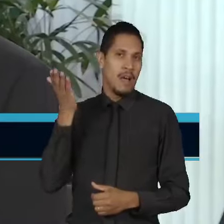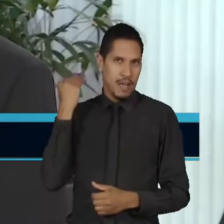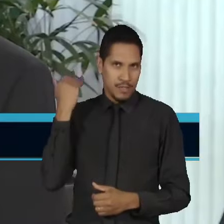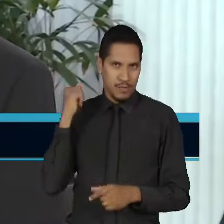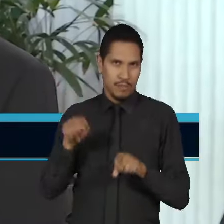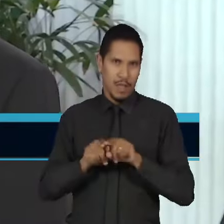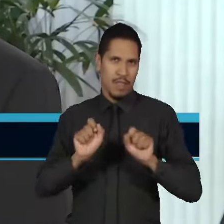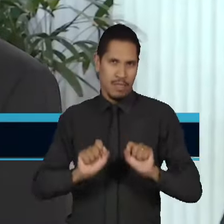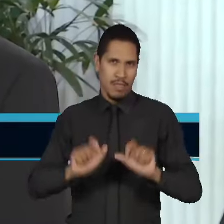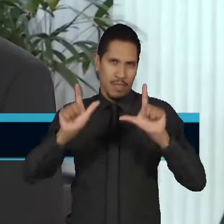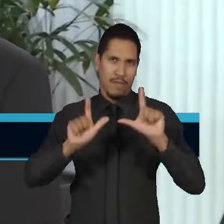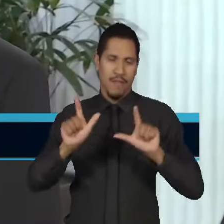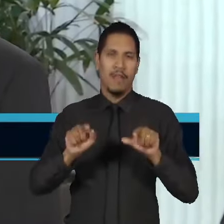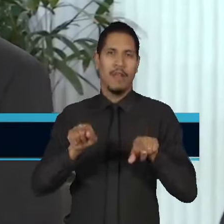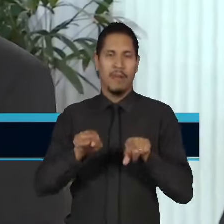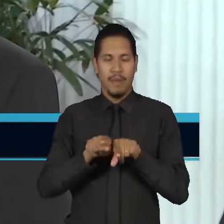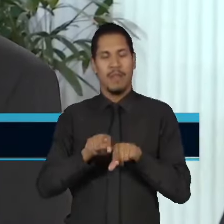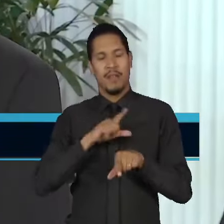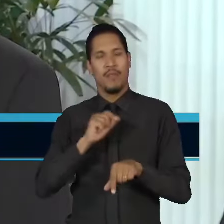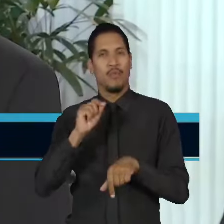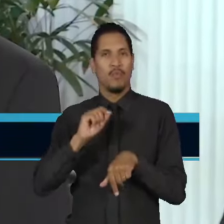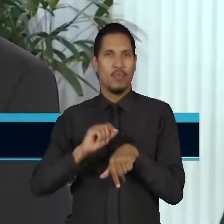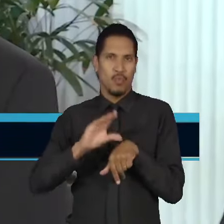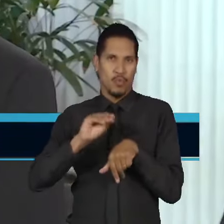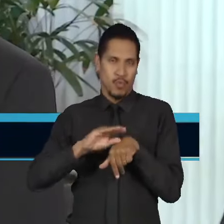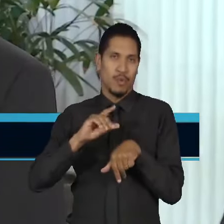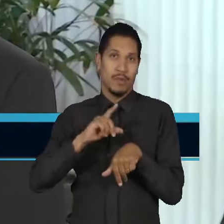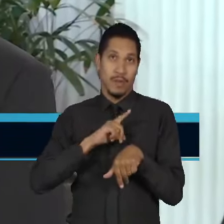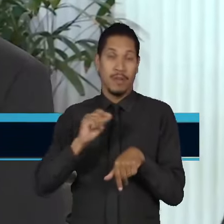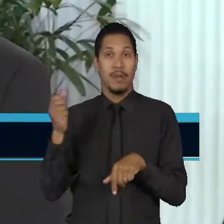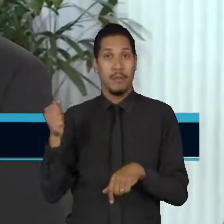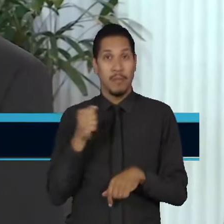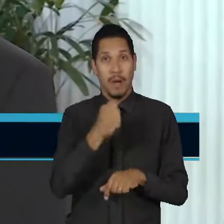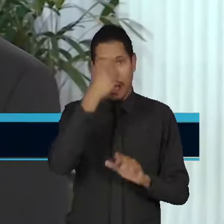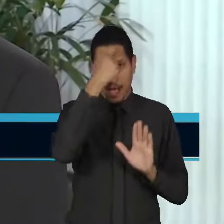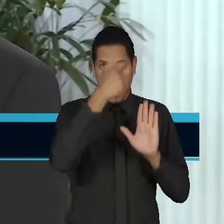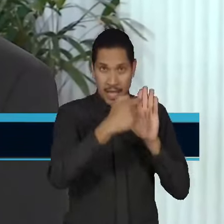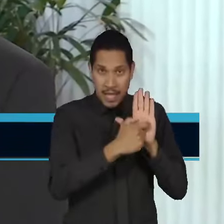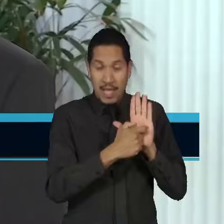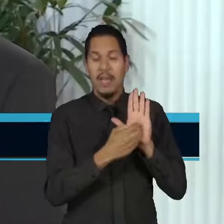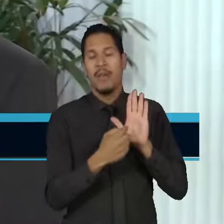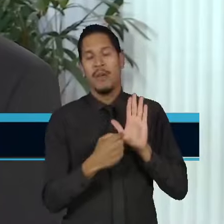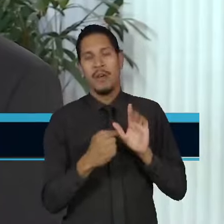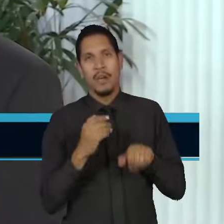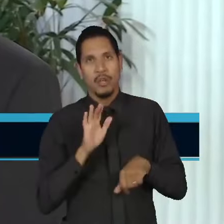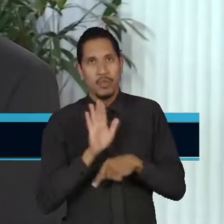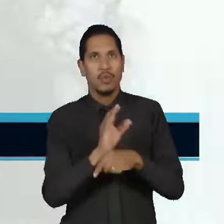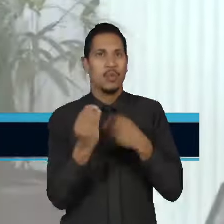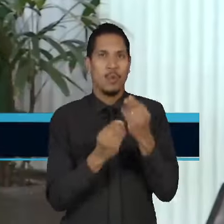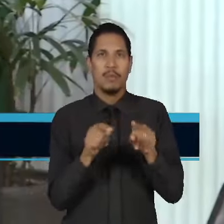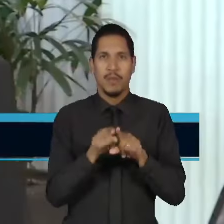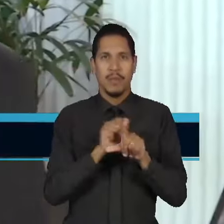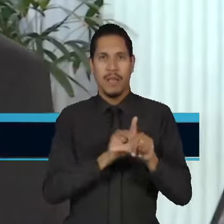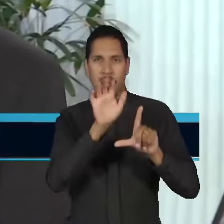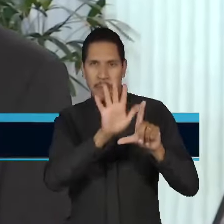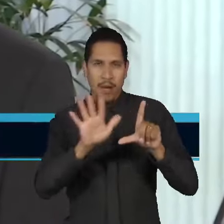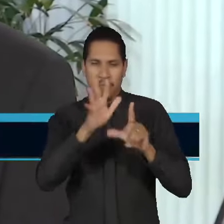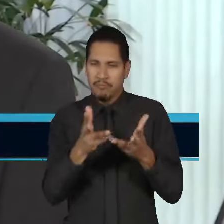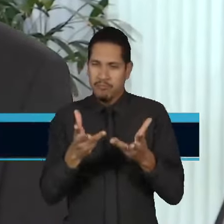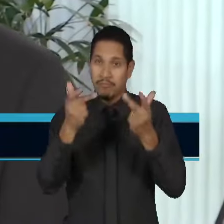da cultura, agora empregando a inteligência artificial com imagens sensacionais. Vamos